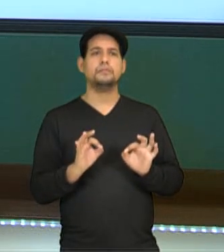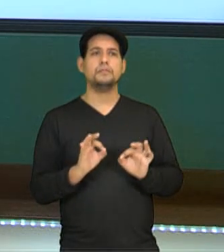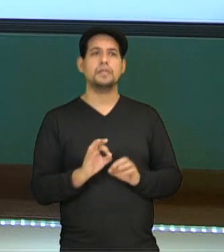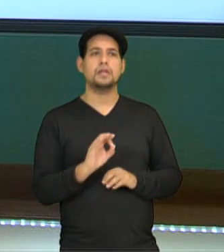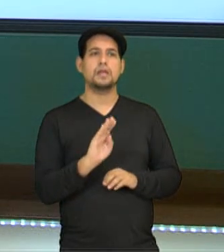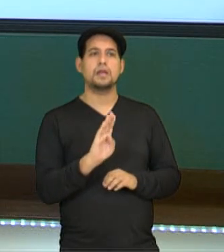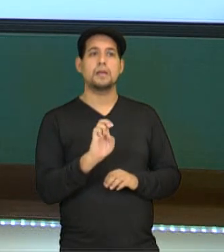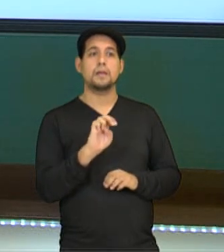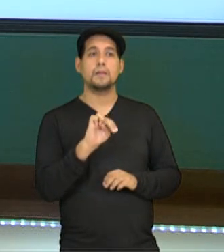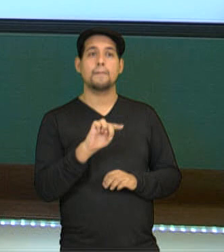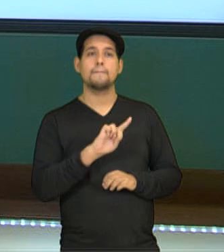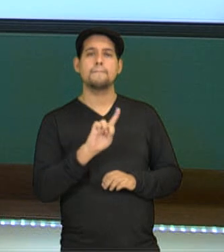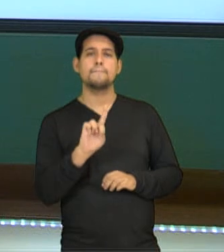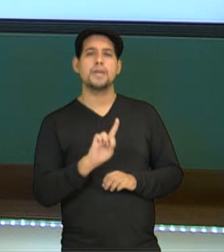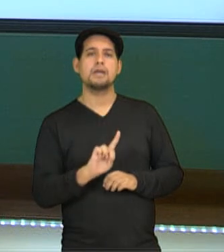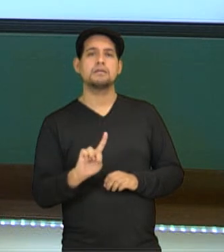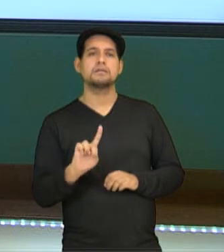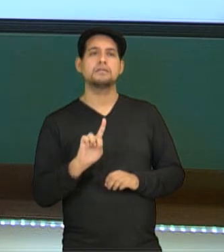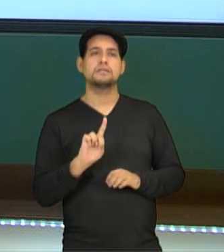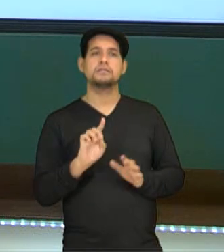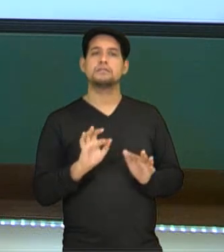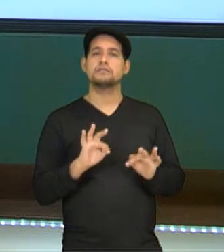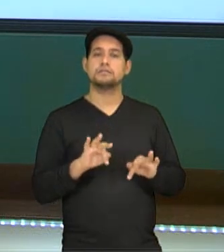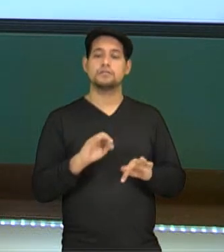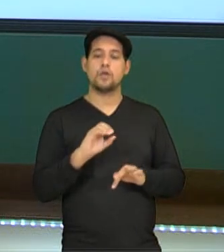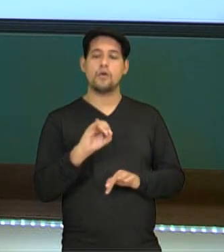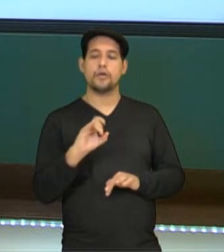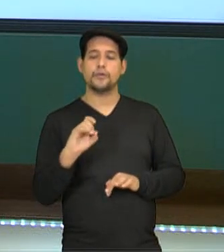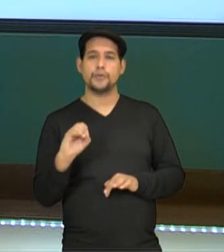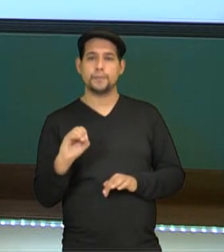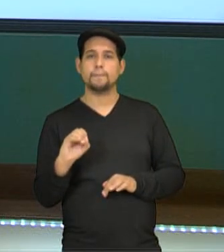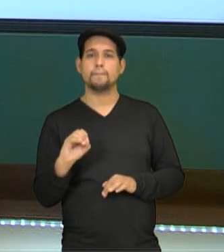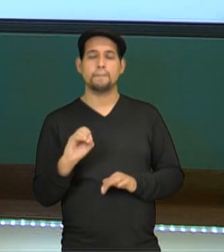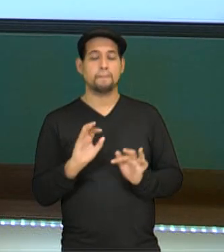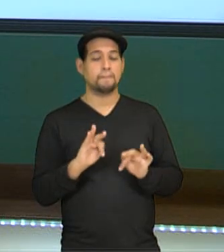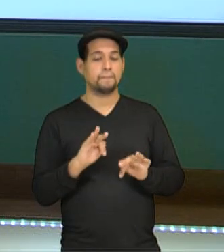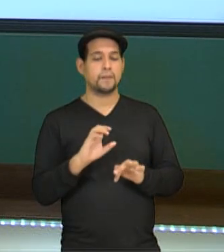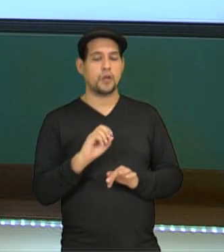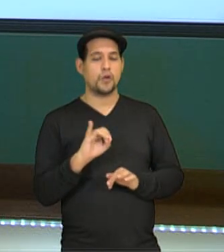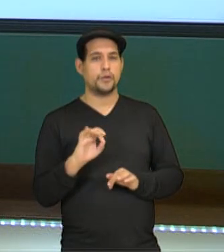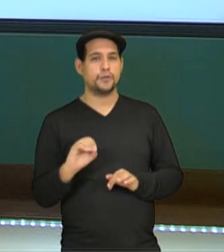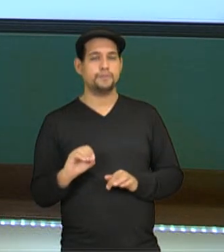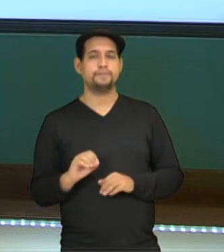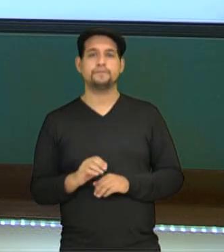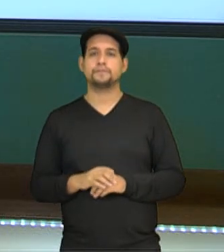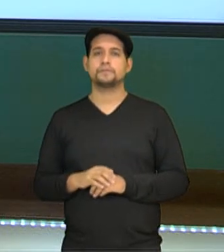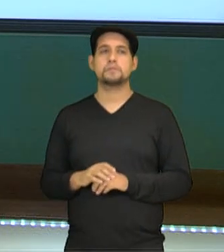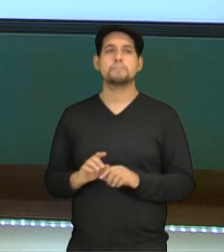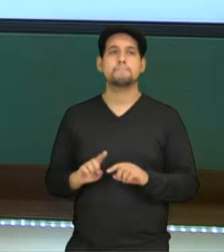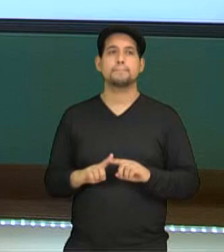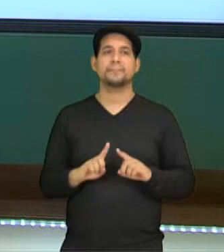benz e terminação oico, tá? Terminação dos anidridos é oico,